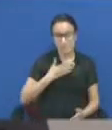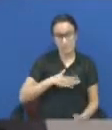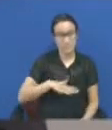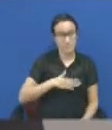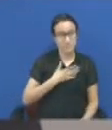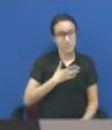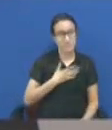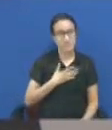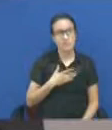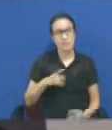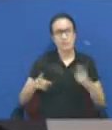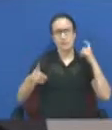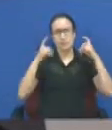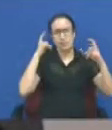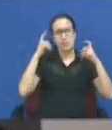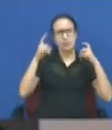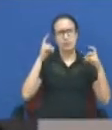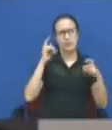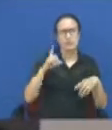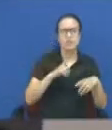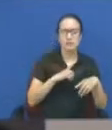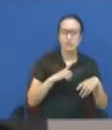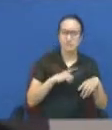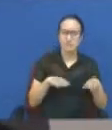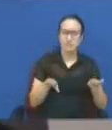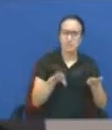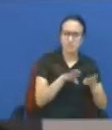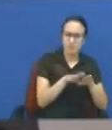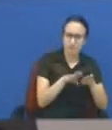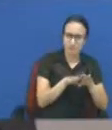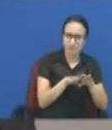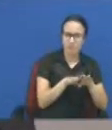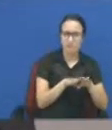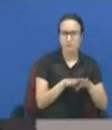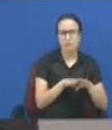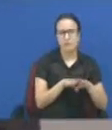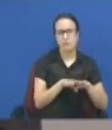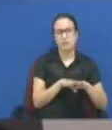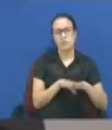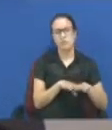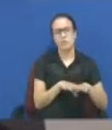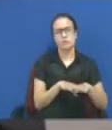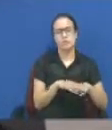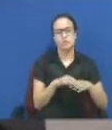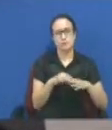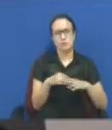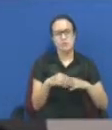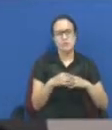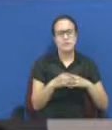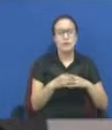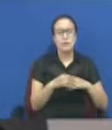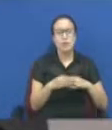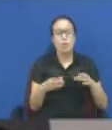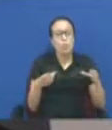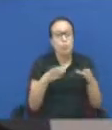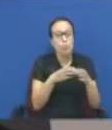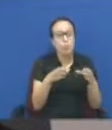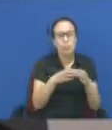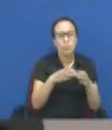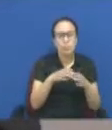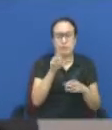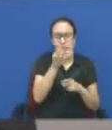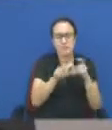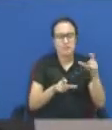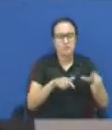chegamos a reunir também o setor de joias, patronal, dos trabalhadores,